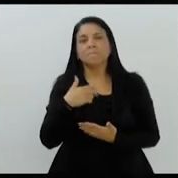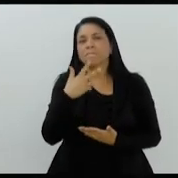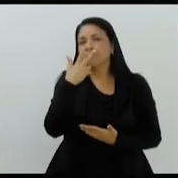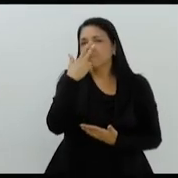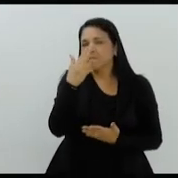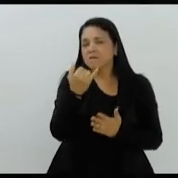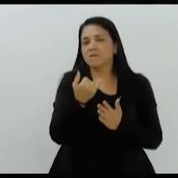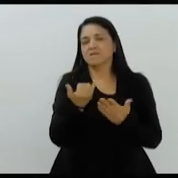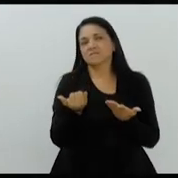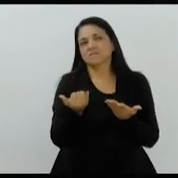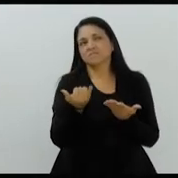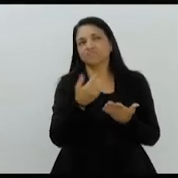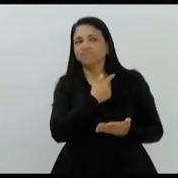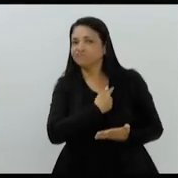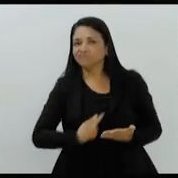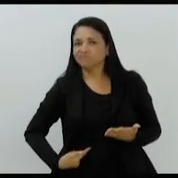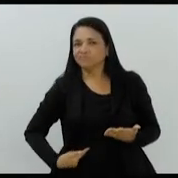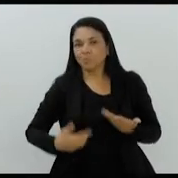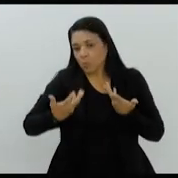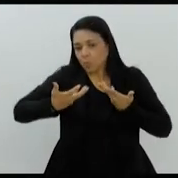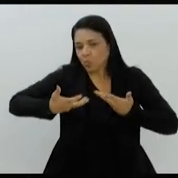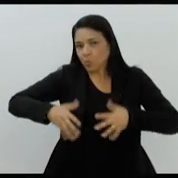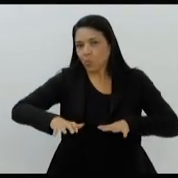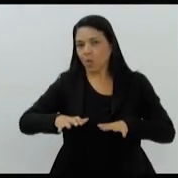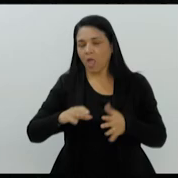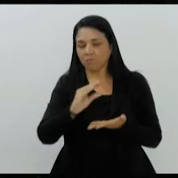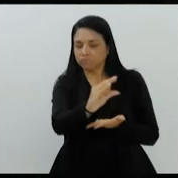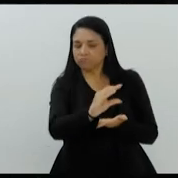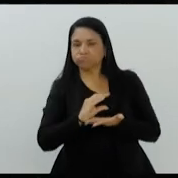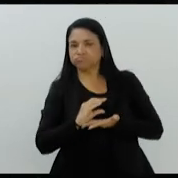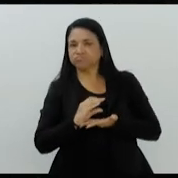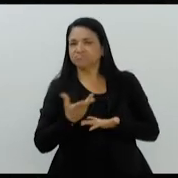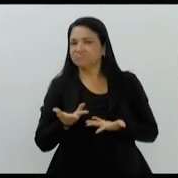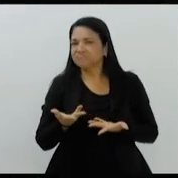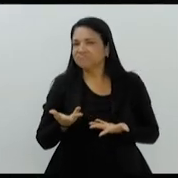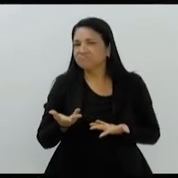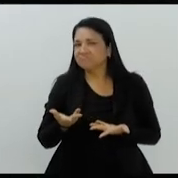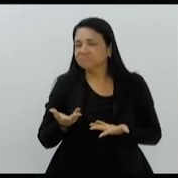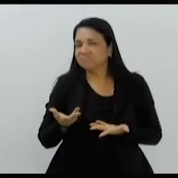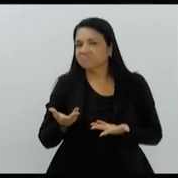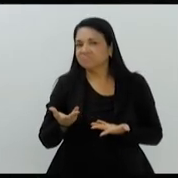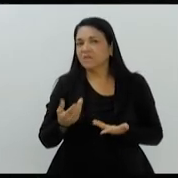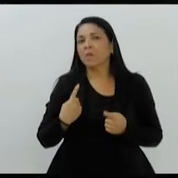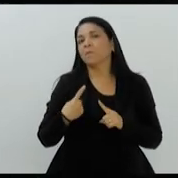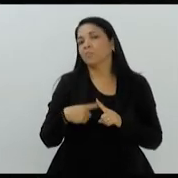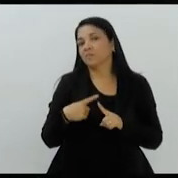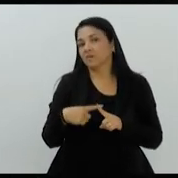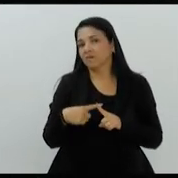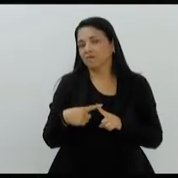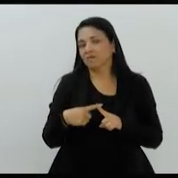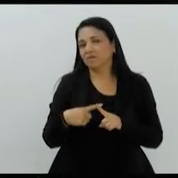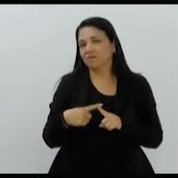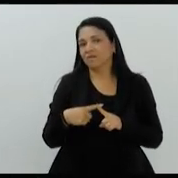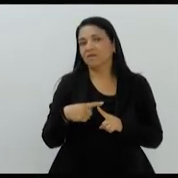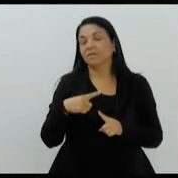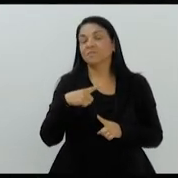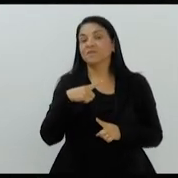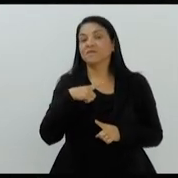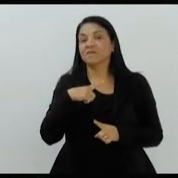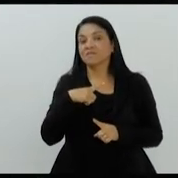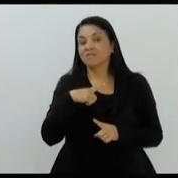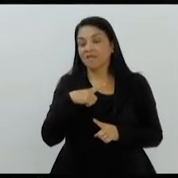governador também não quer esses recursos. E não quer por quê? Porque tem à sua